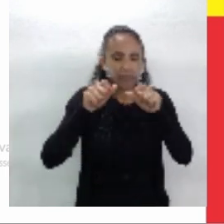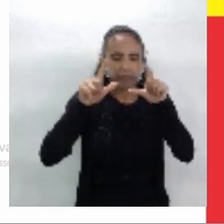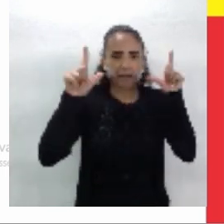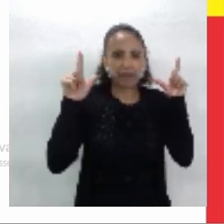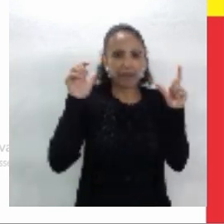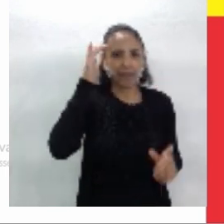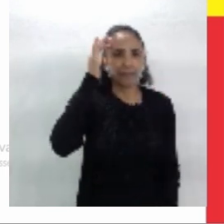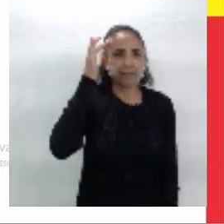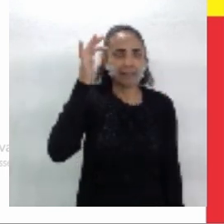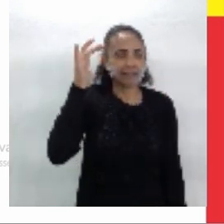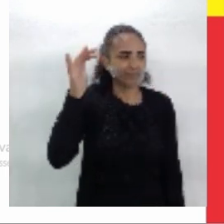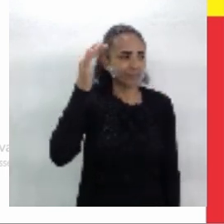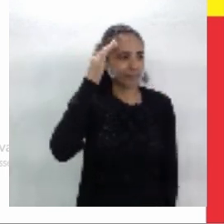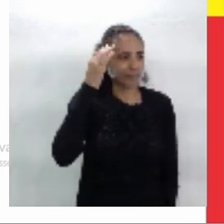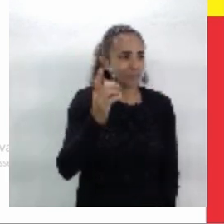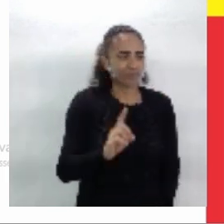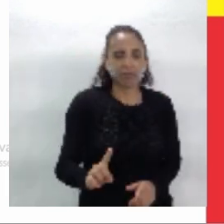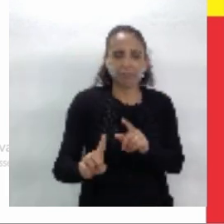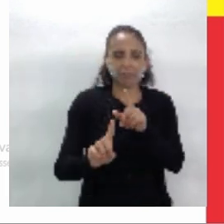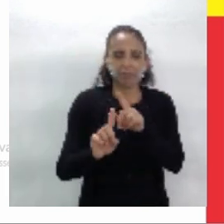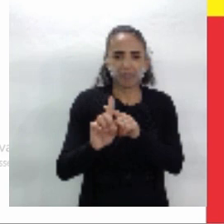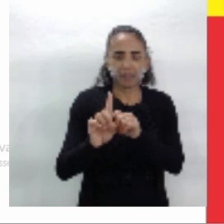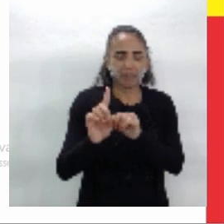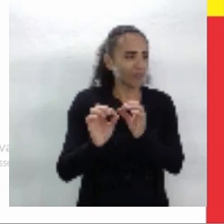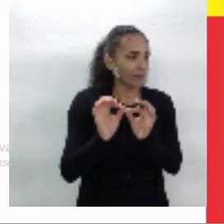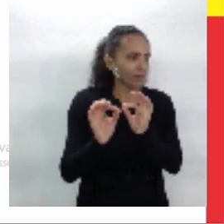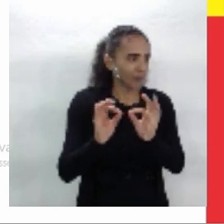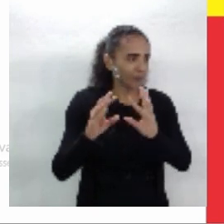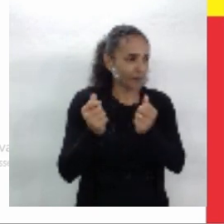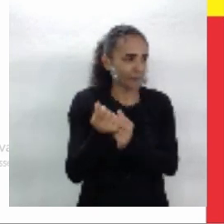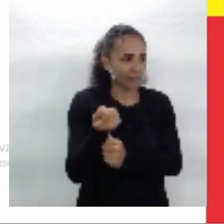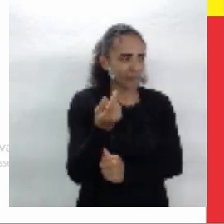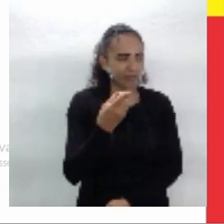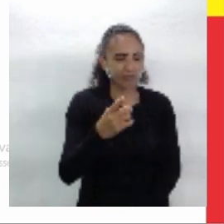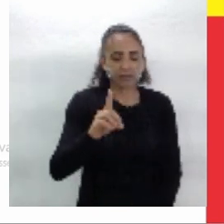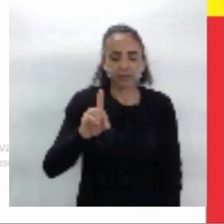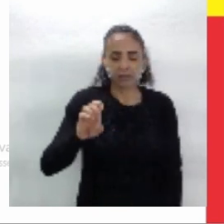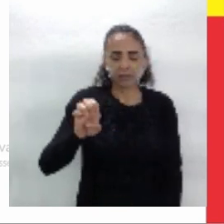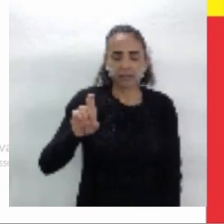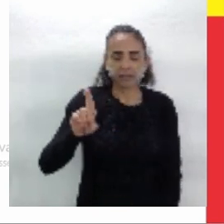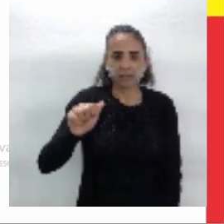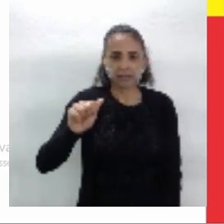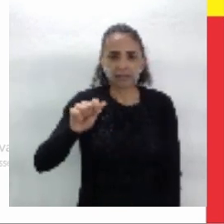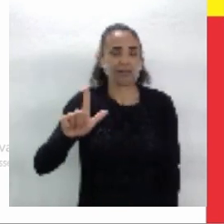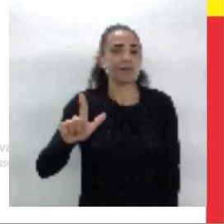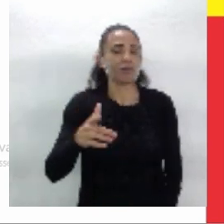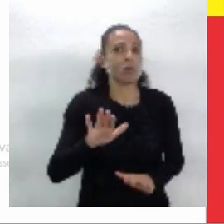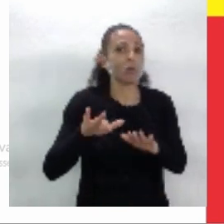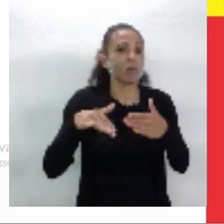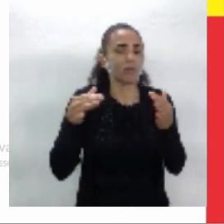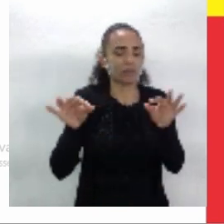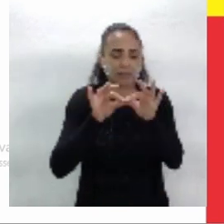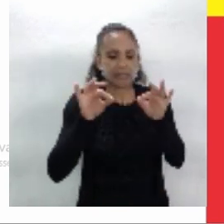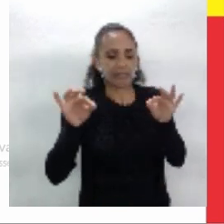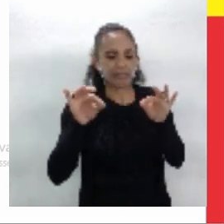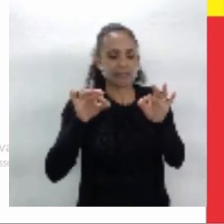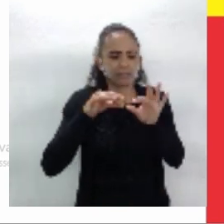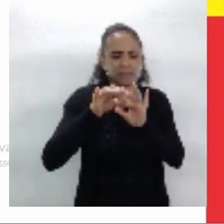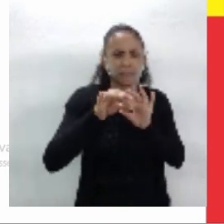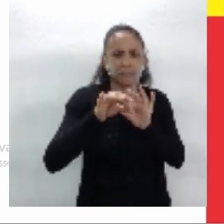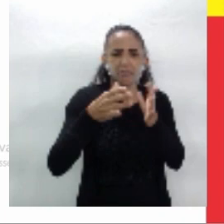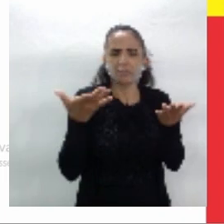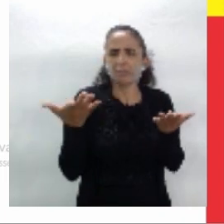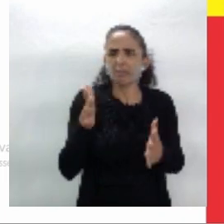a sua mão e esse objeto. Então, esse objeto é um dedal. E aí, o tamanho do dedal? Qual é o